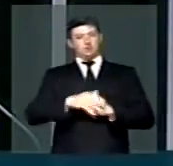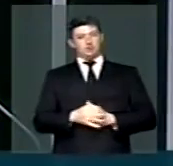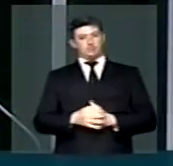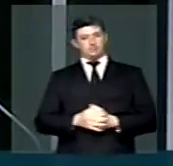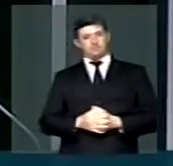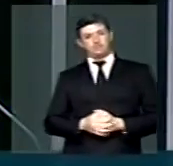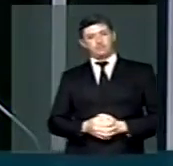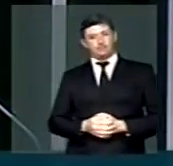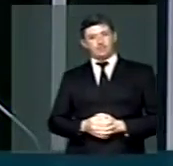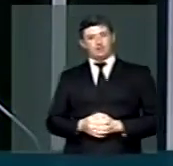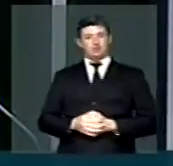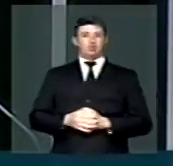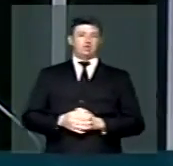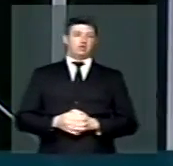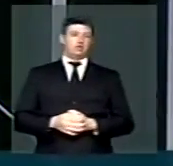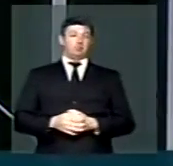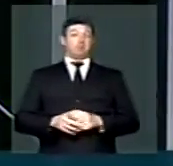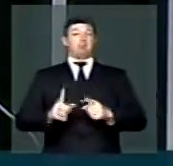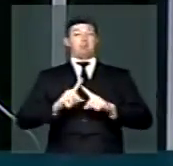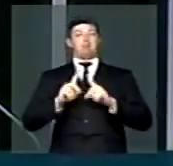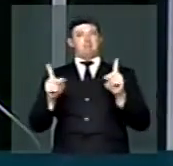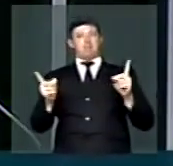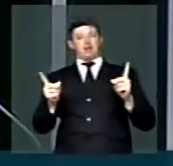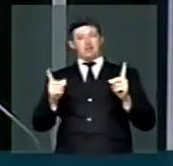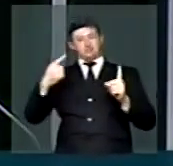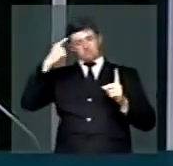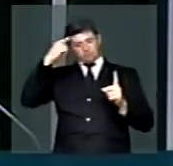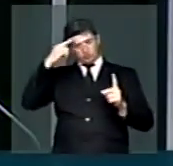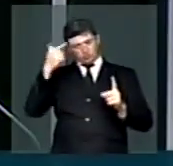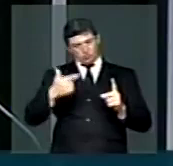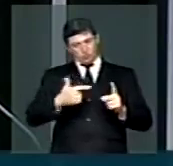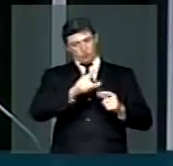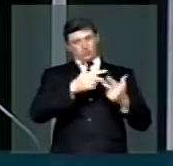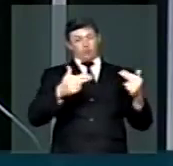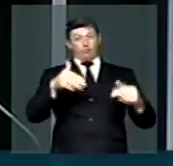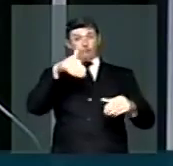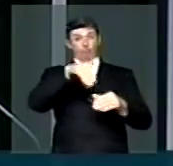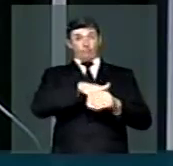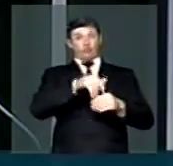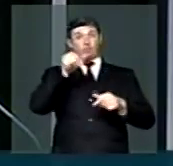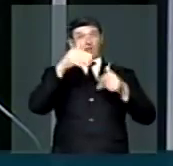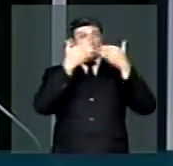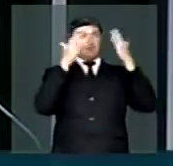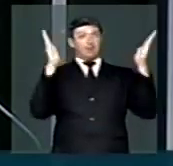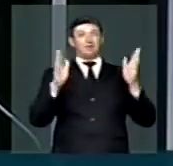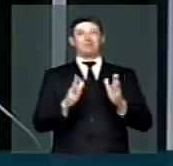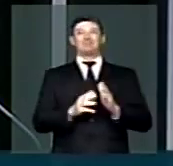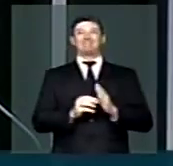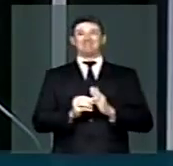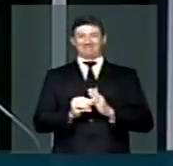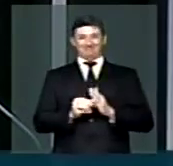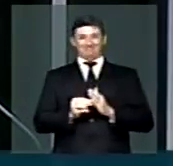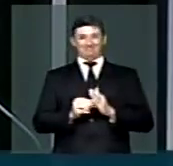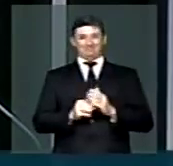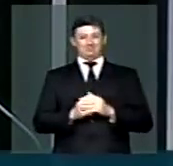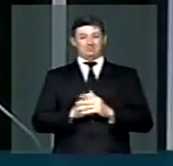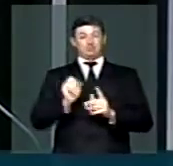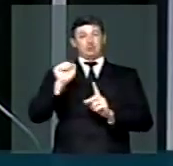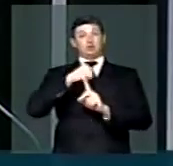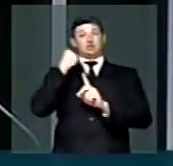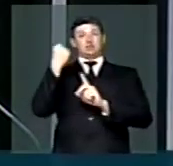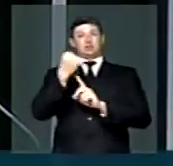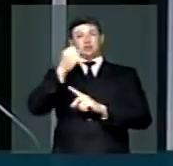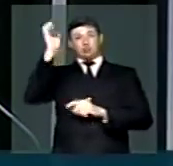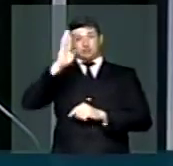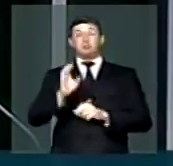transporte. Por outro lado, o voto será aberto. A